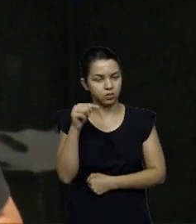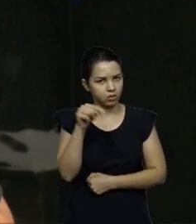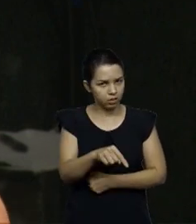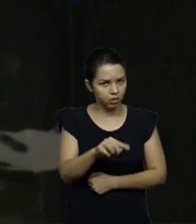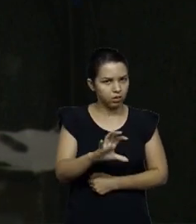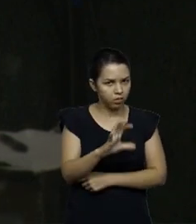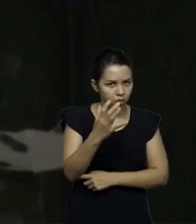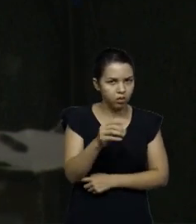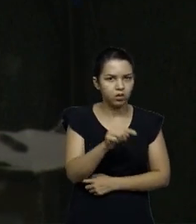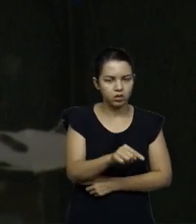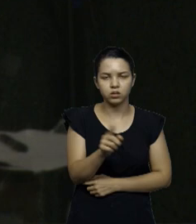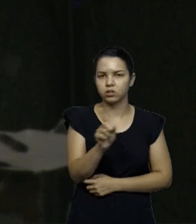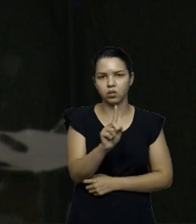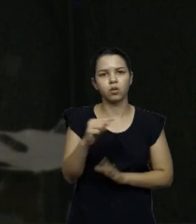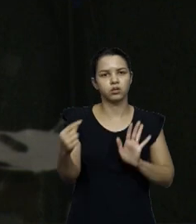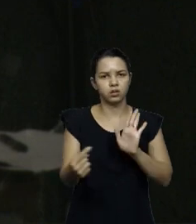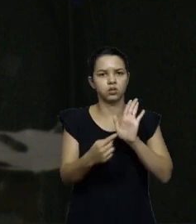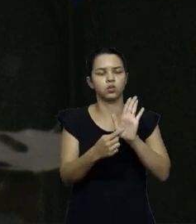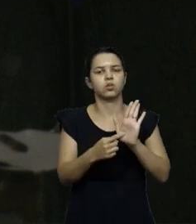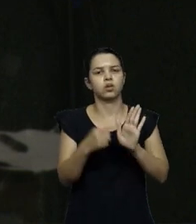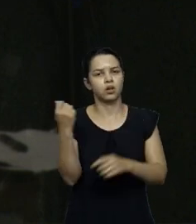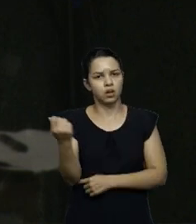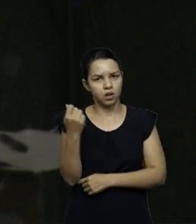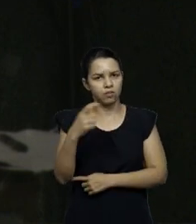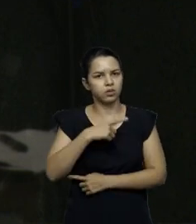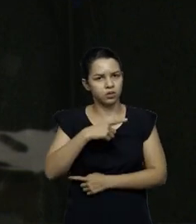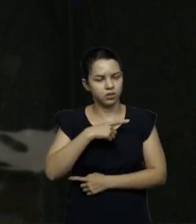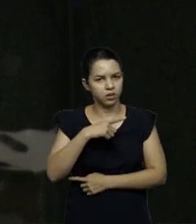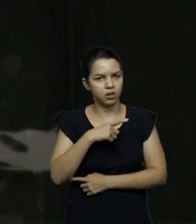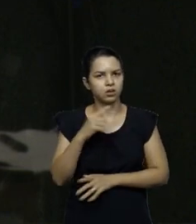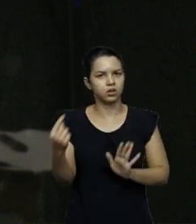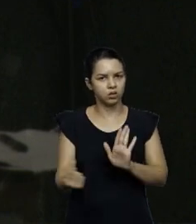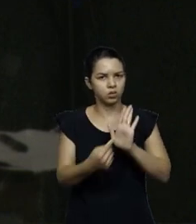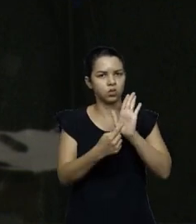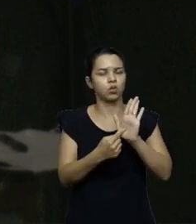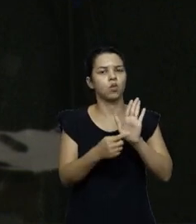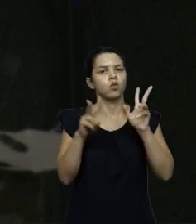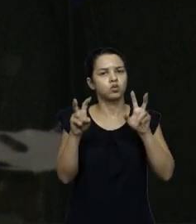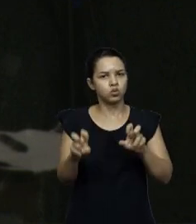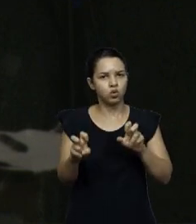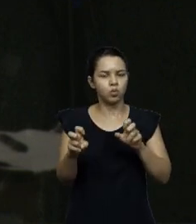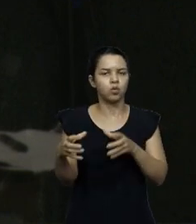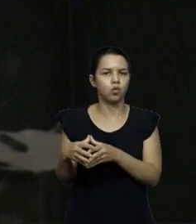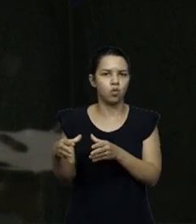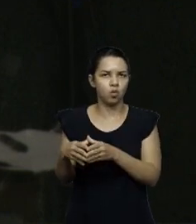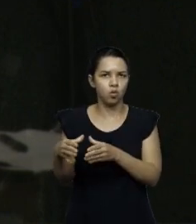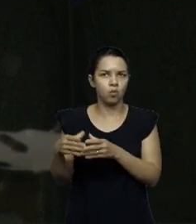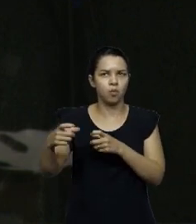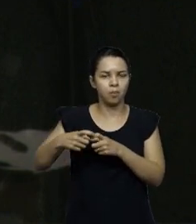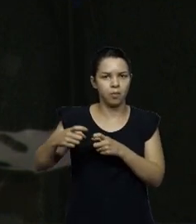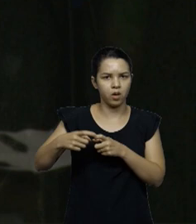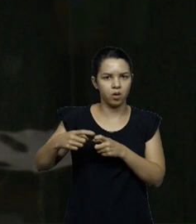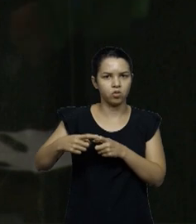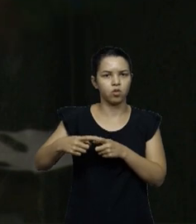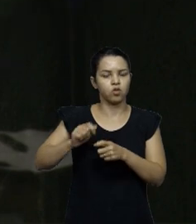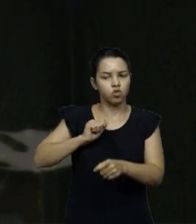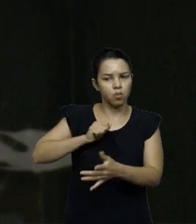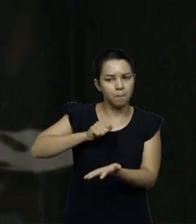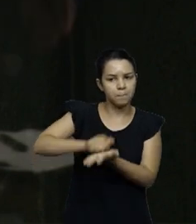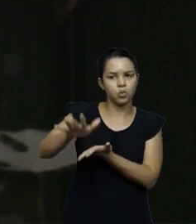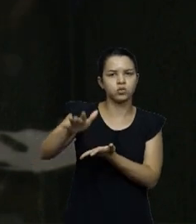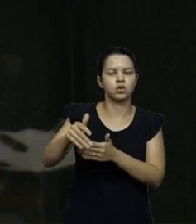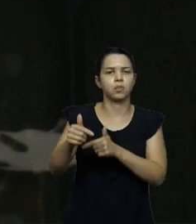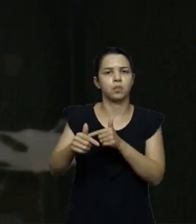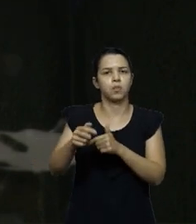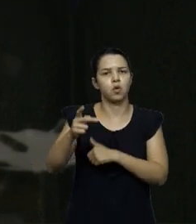caso mais uma denúncia muito grave temos denúncias escabrosas sobre a junta médica e a sua perícia expulsão professores de seus